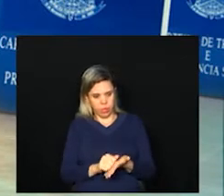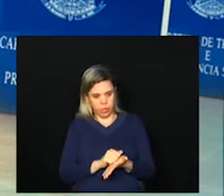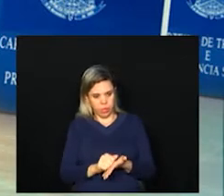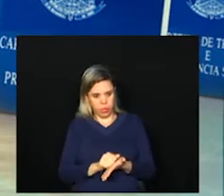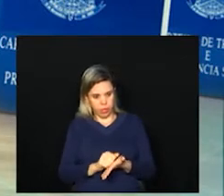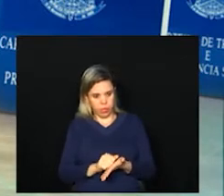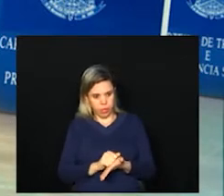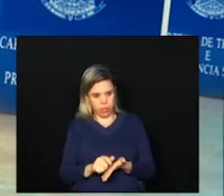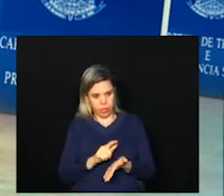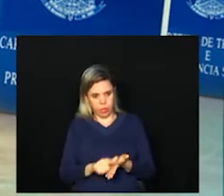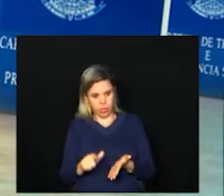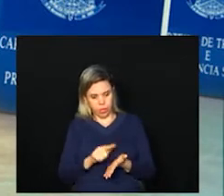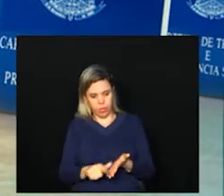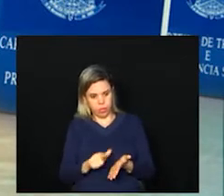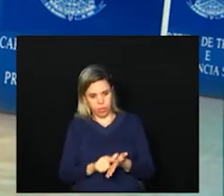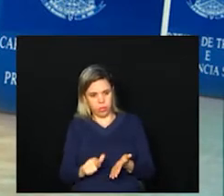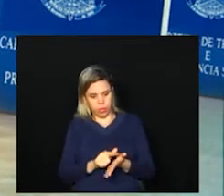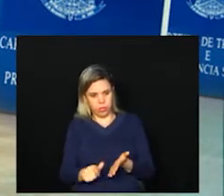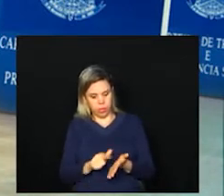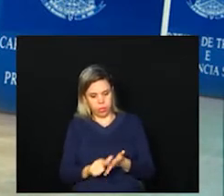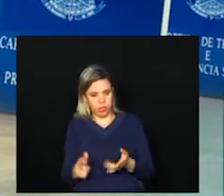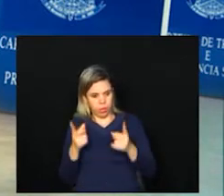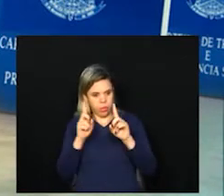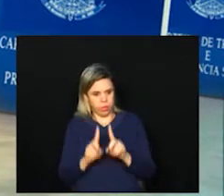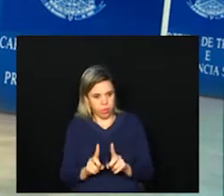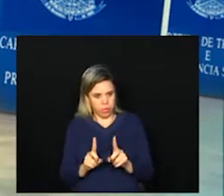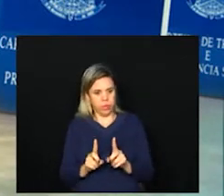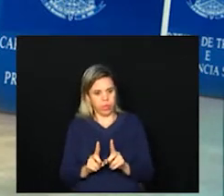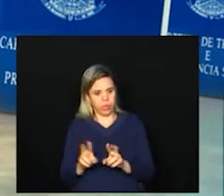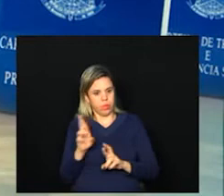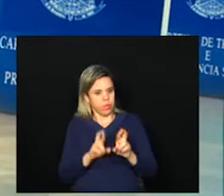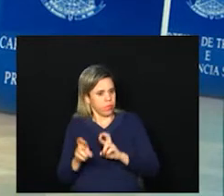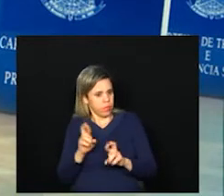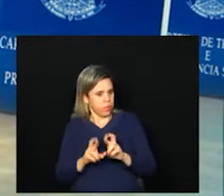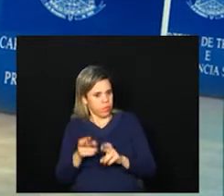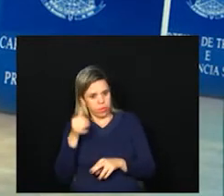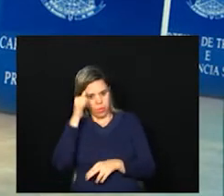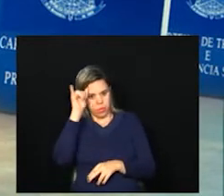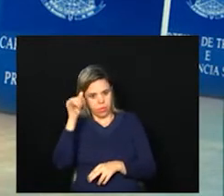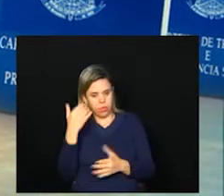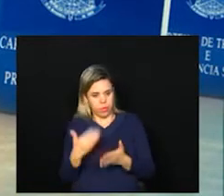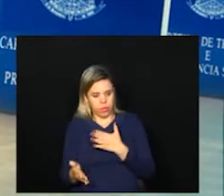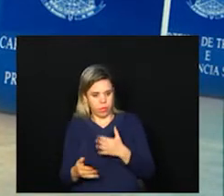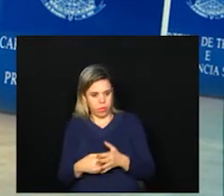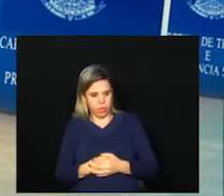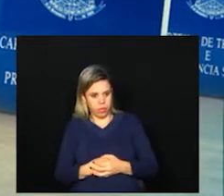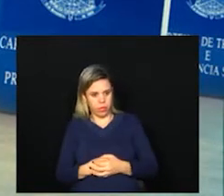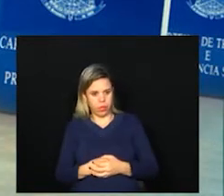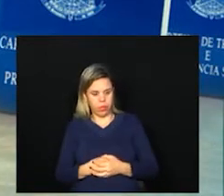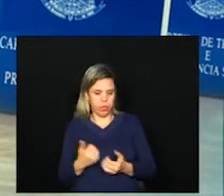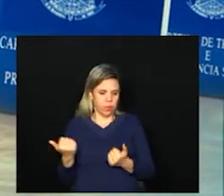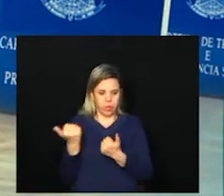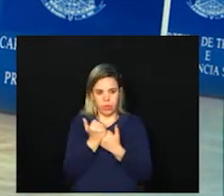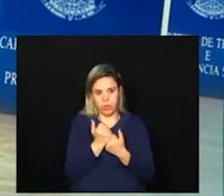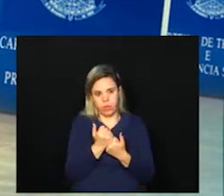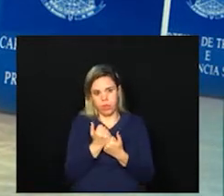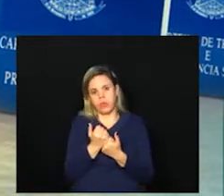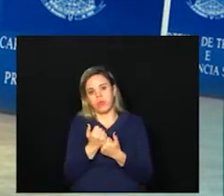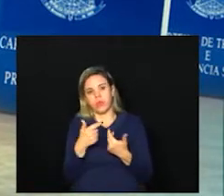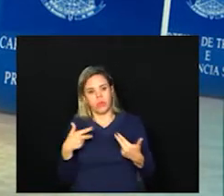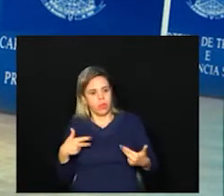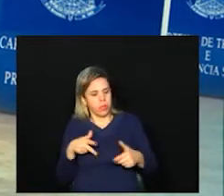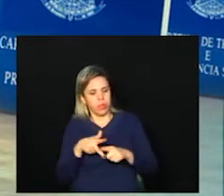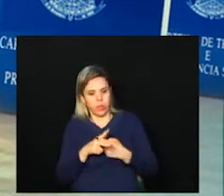lavanderia, limpeza, vaga para PCD, fiscal de prevenção de perdas, repositor, oficial